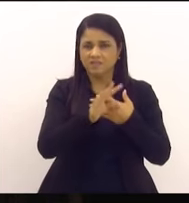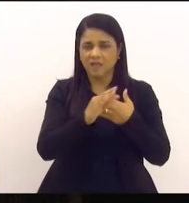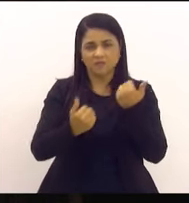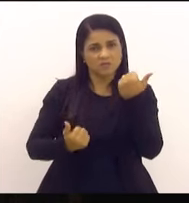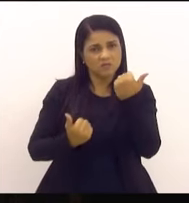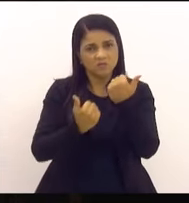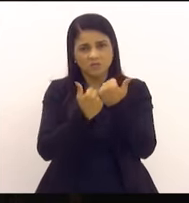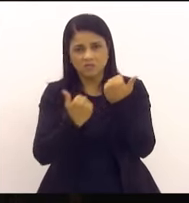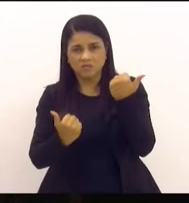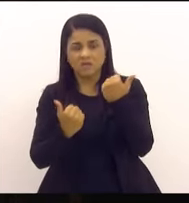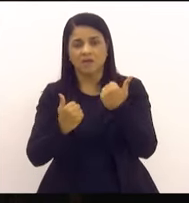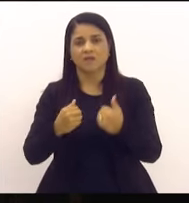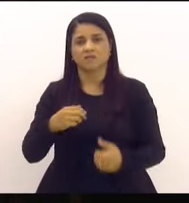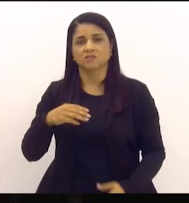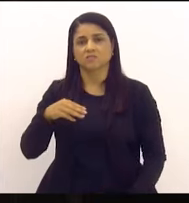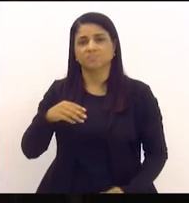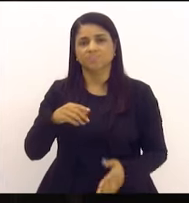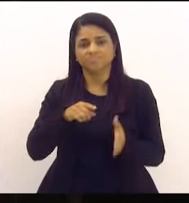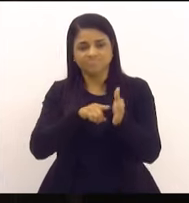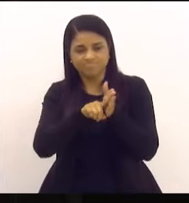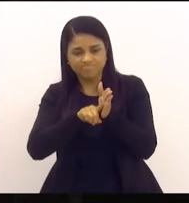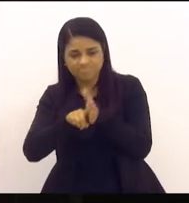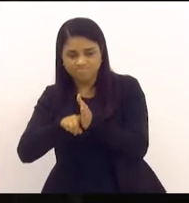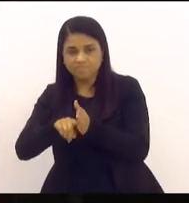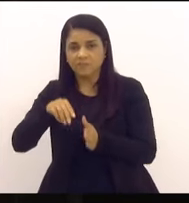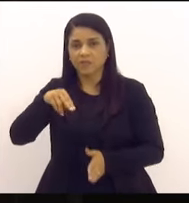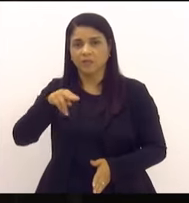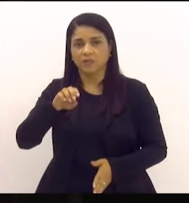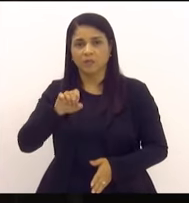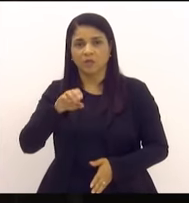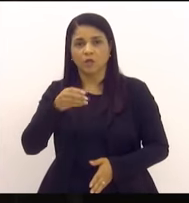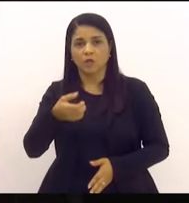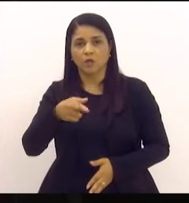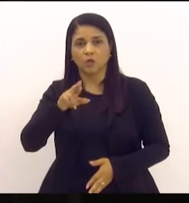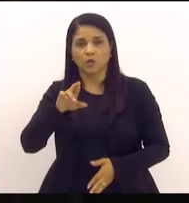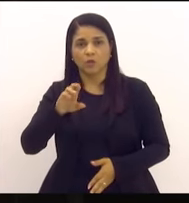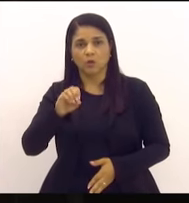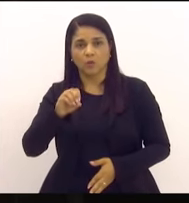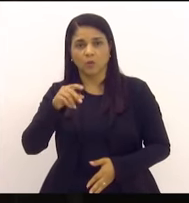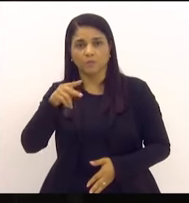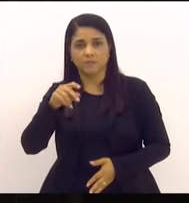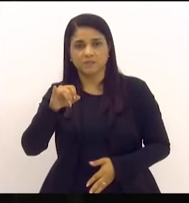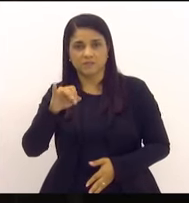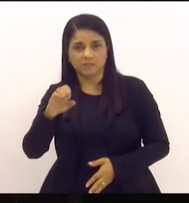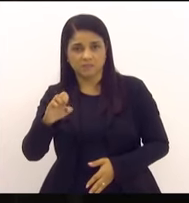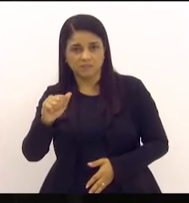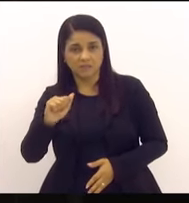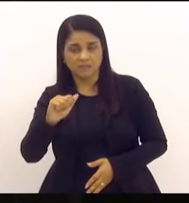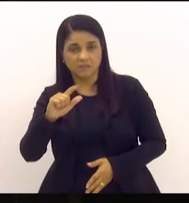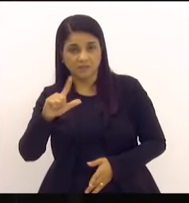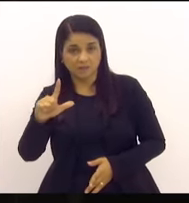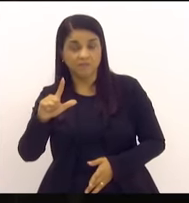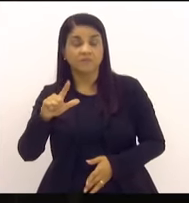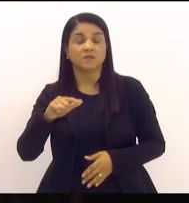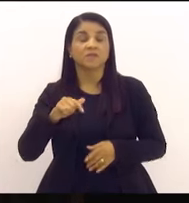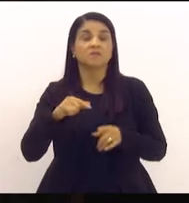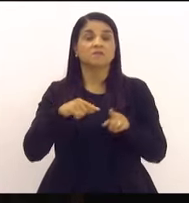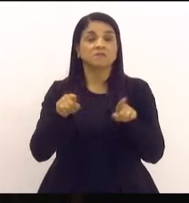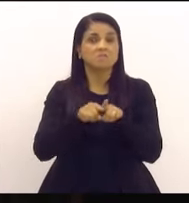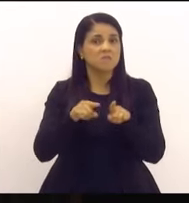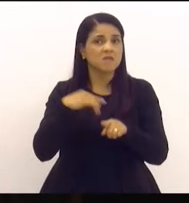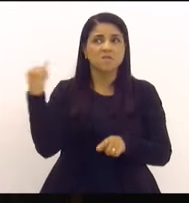auxiliar de necropsia, ela é fundamental. Essas funções são importantes, é o que